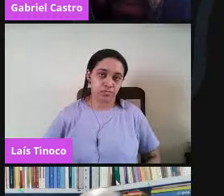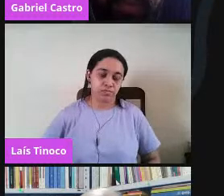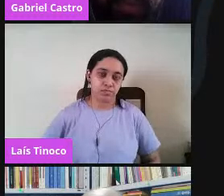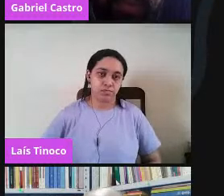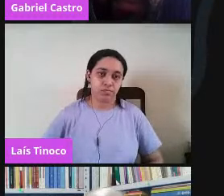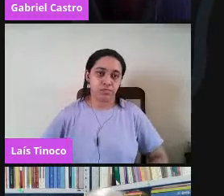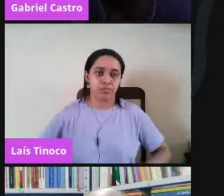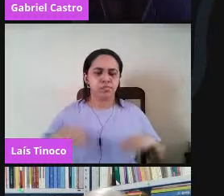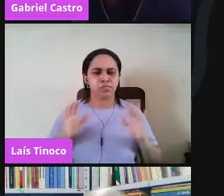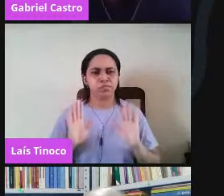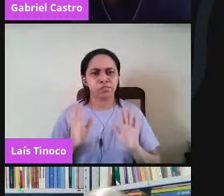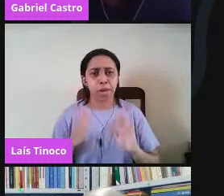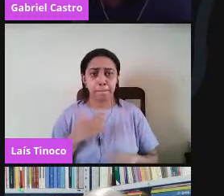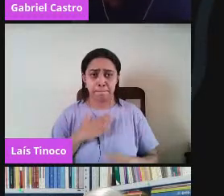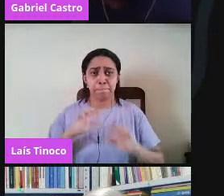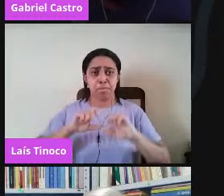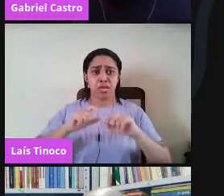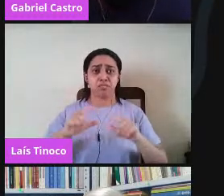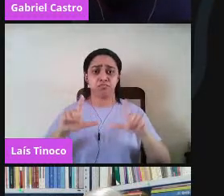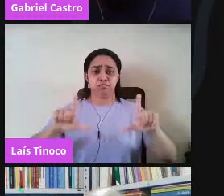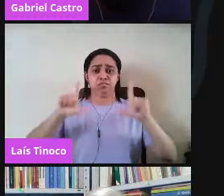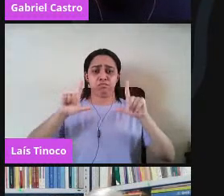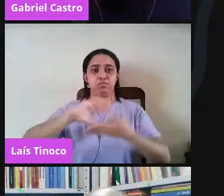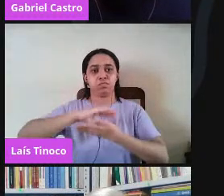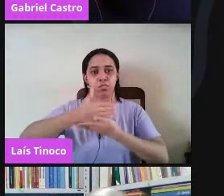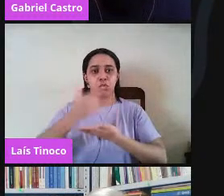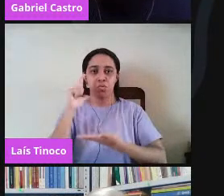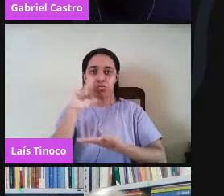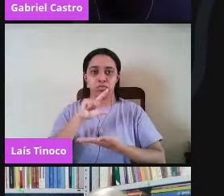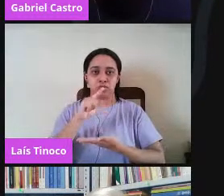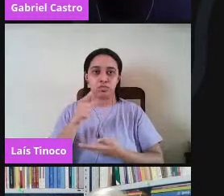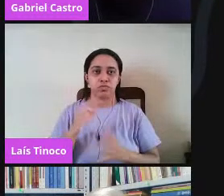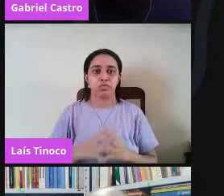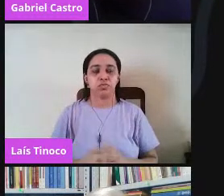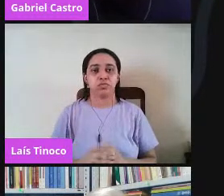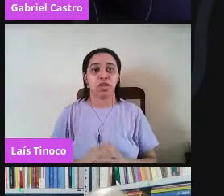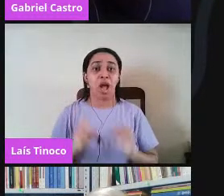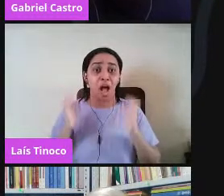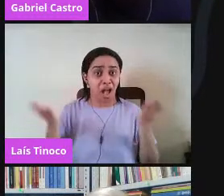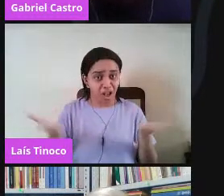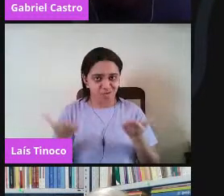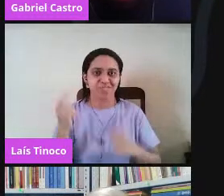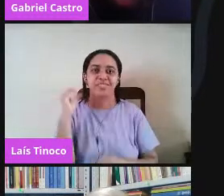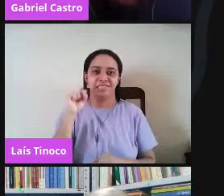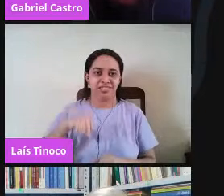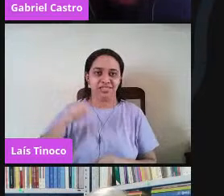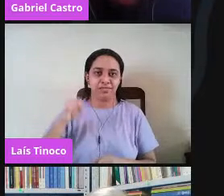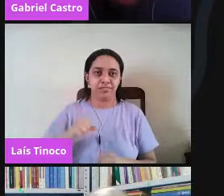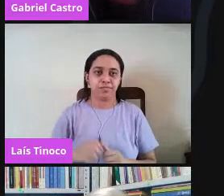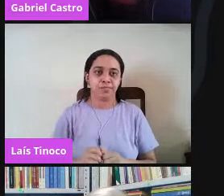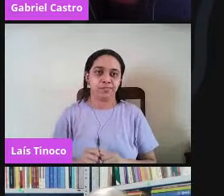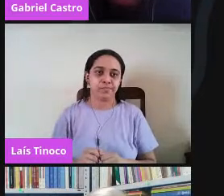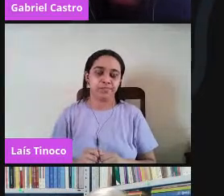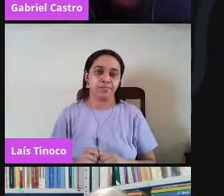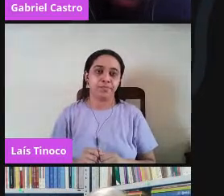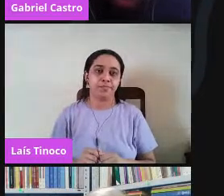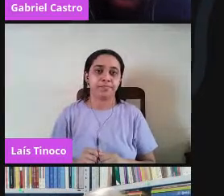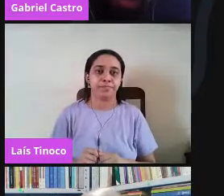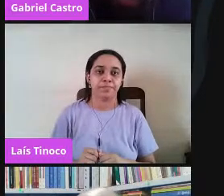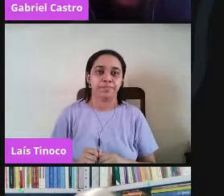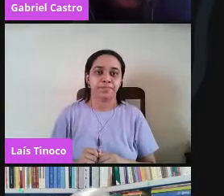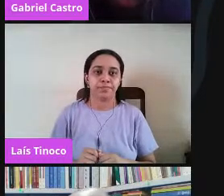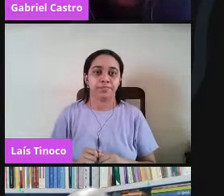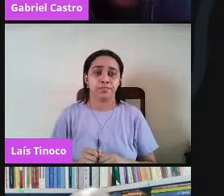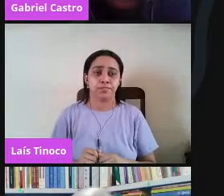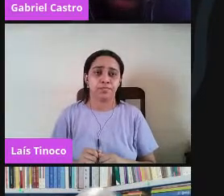estou com, na minha tela, vamos ver se é esse aqui agora. Aí está passando? Agora está passando. Se a senhora